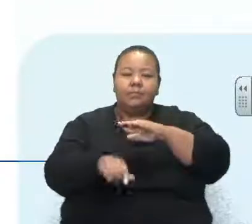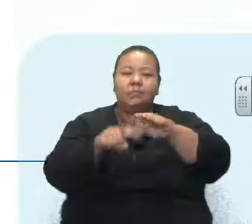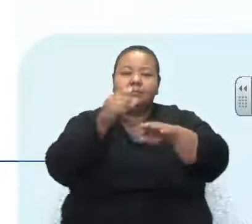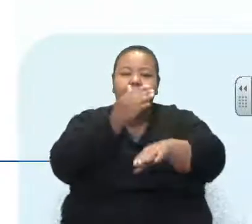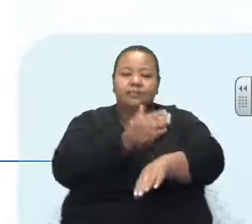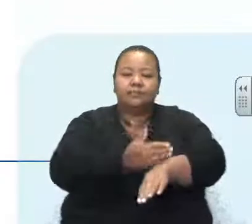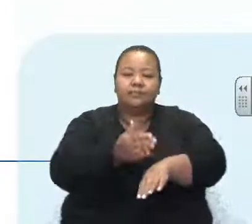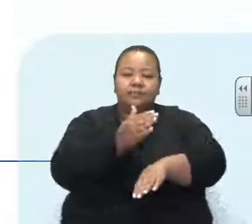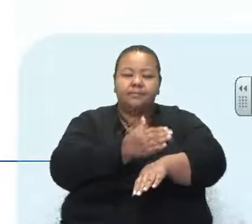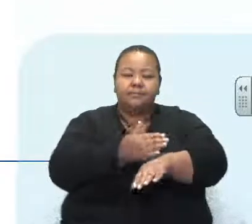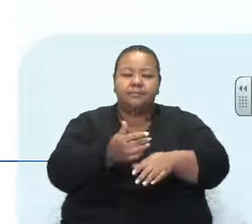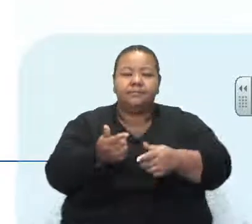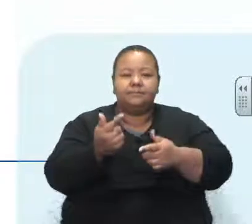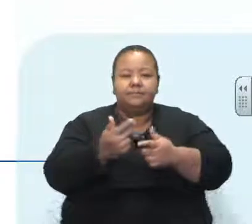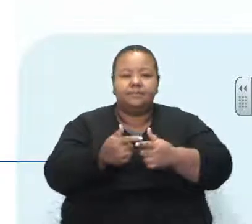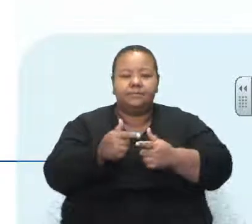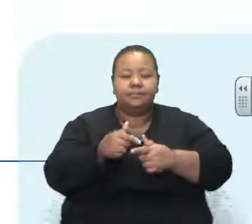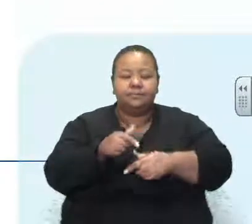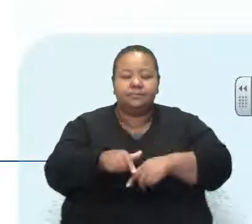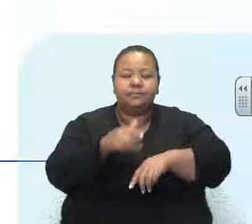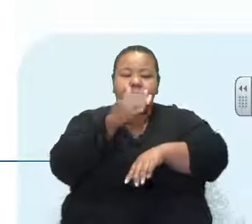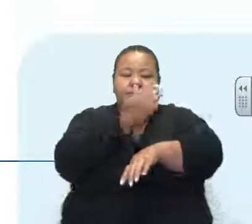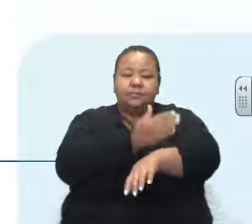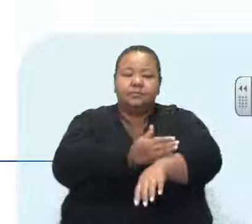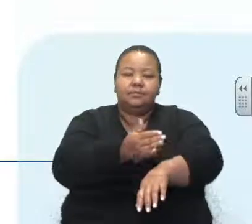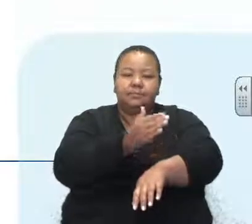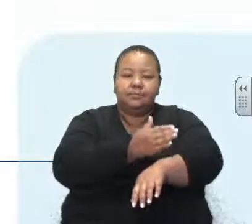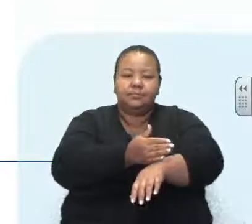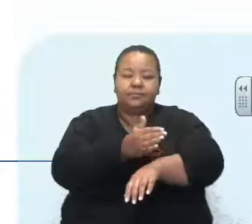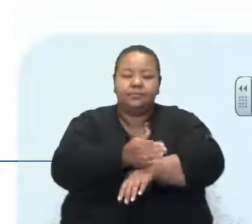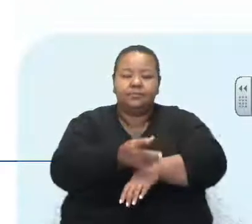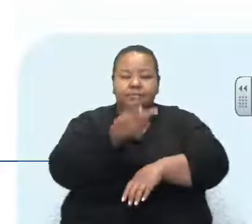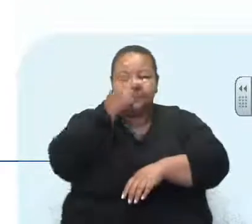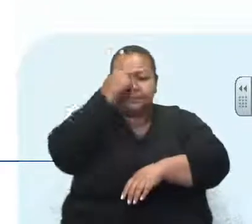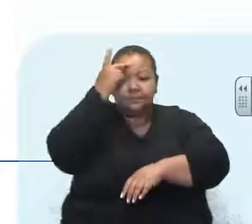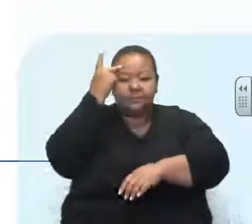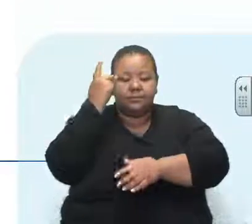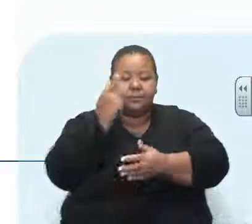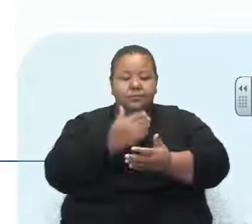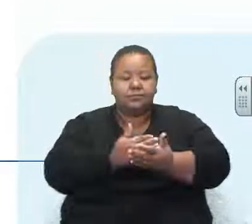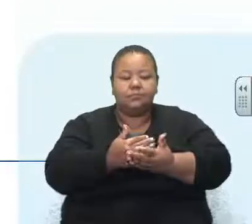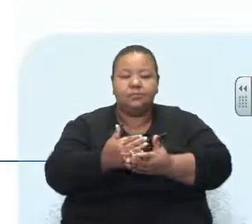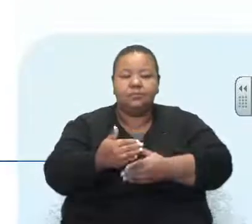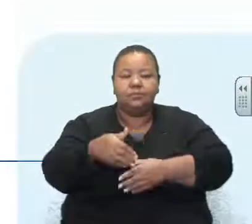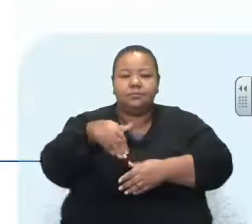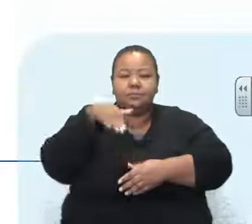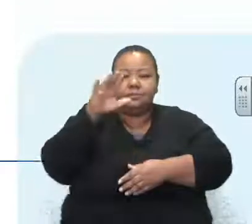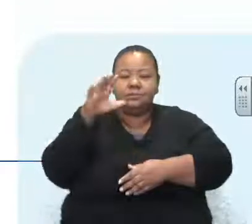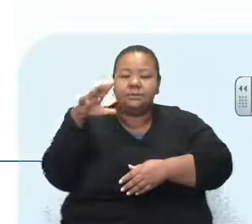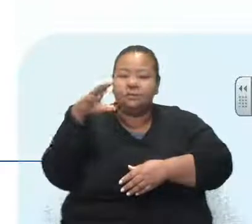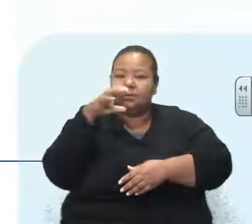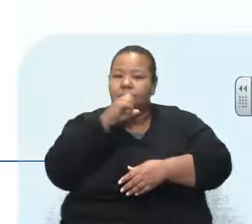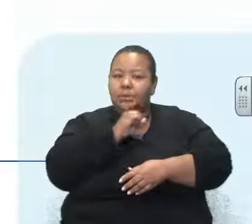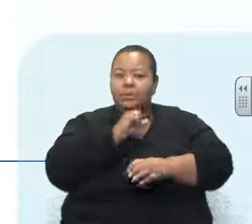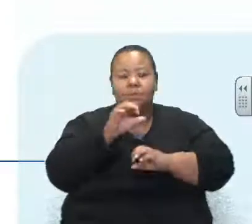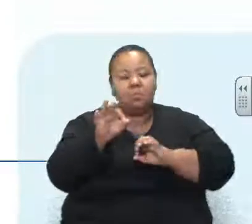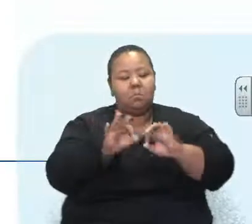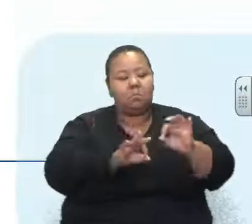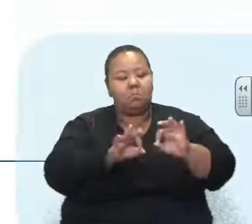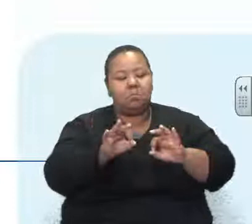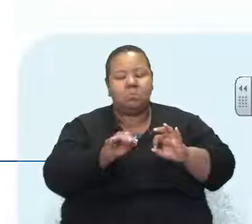treinamento. Porque a partir de treinamento, as pessoas começam a ficar mais ávidas, elas começam a ficar